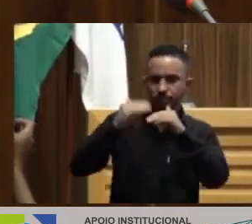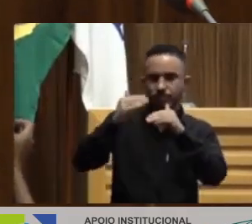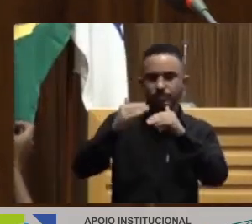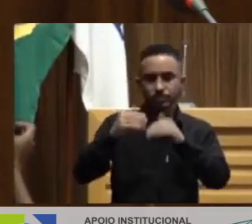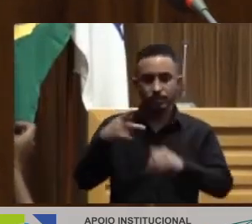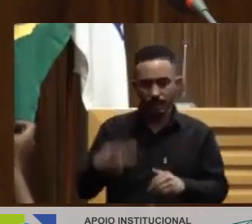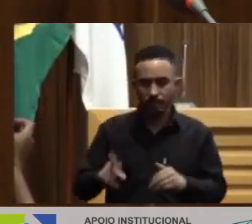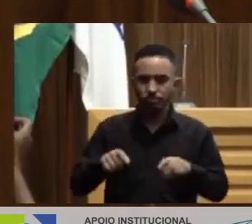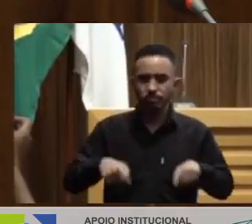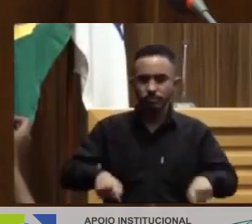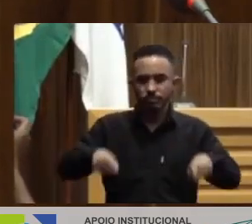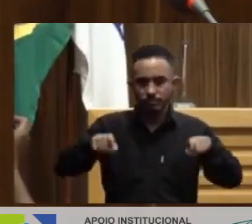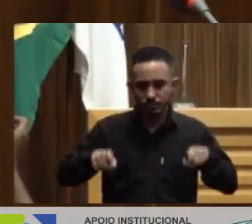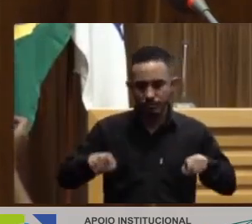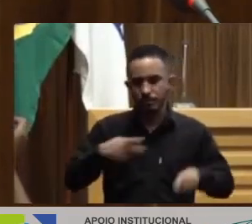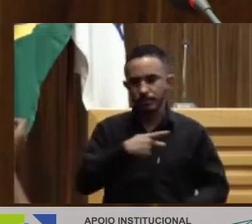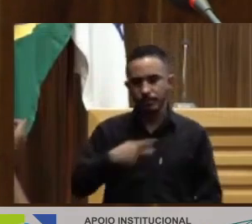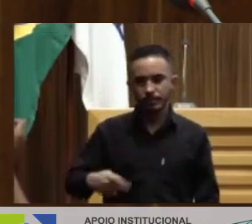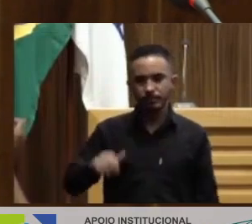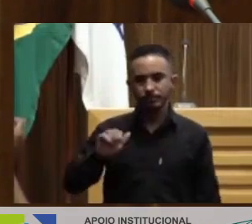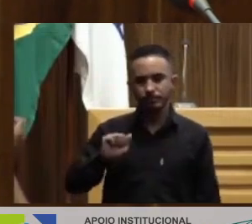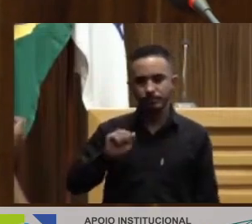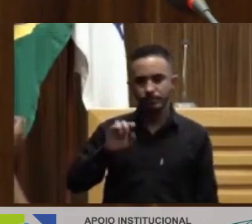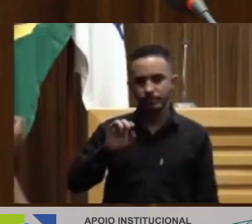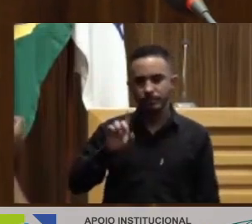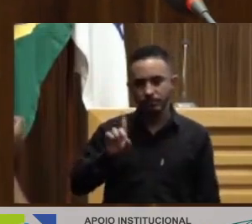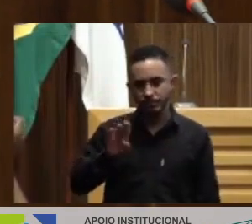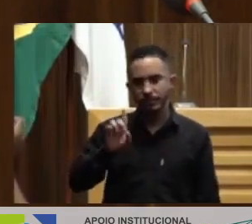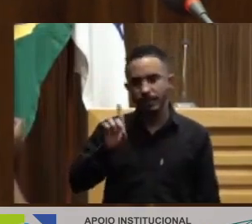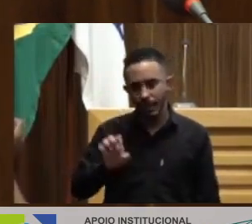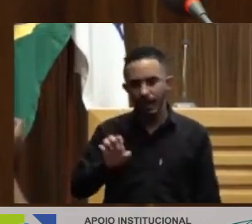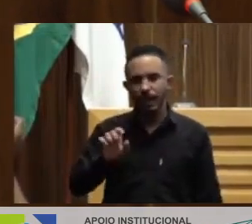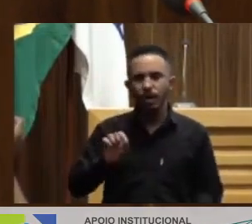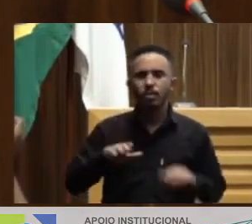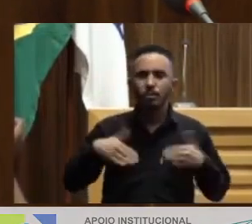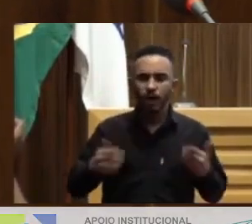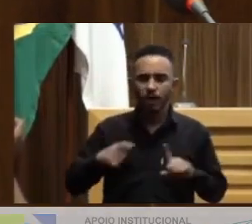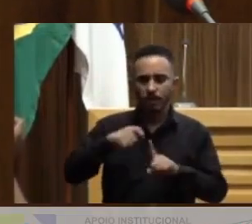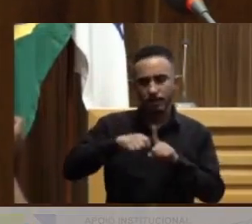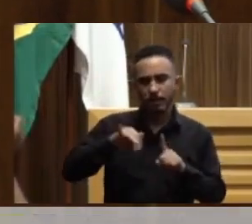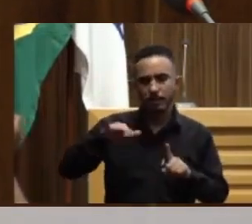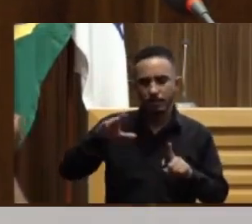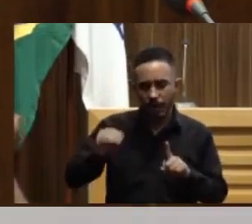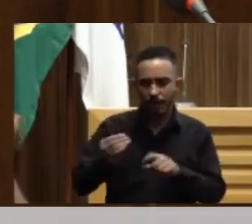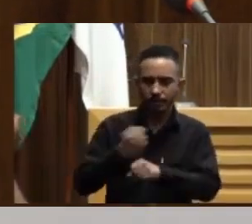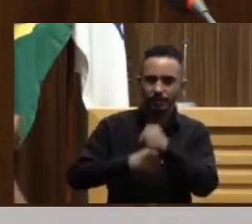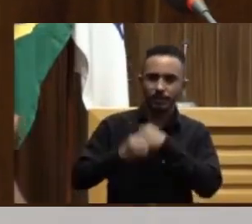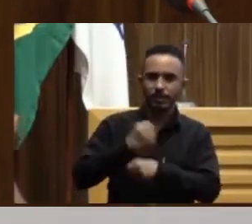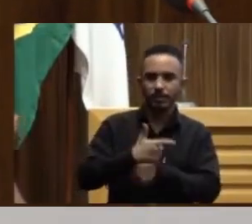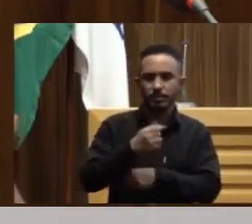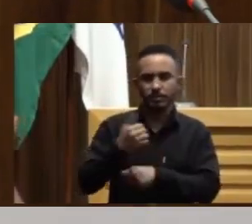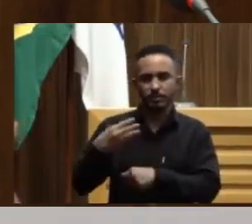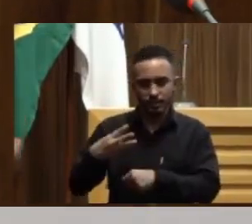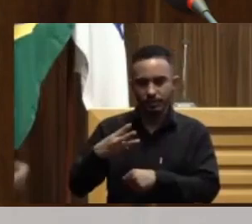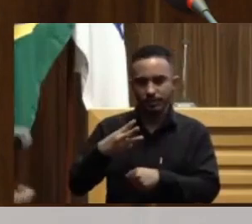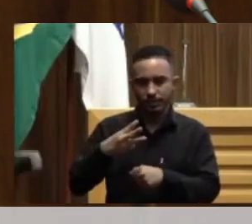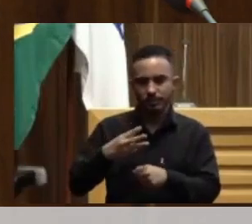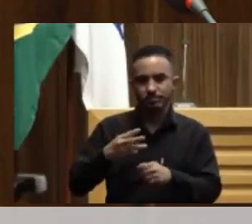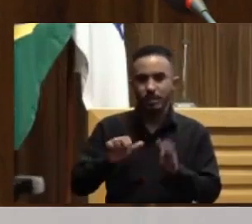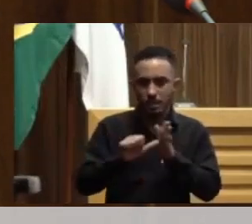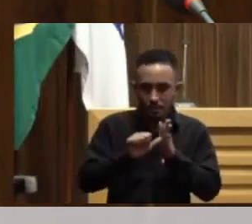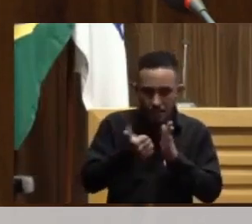presidência da BDE em maio do ano que passou, de 2023, logo após assumirmos a